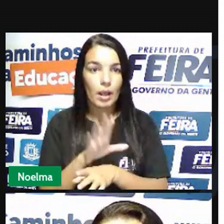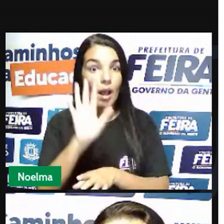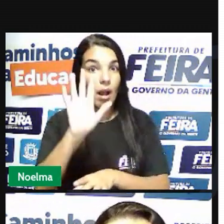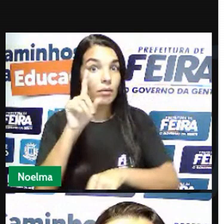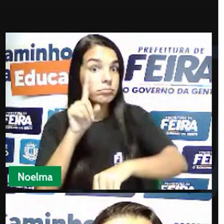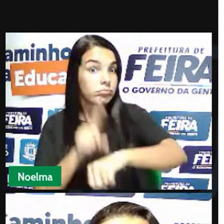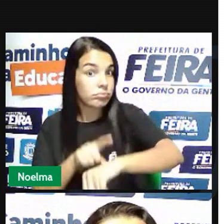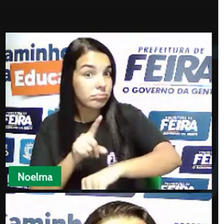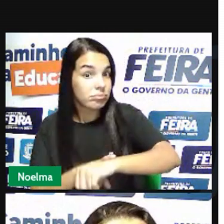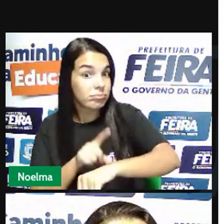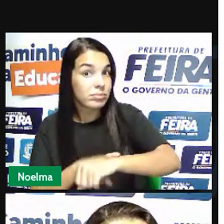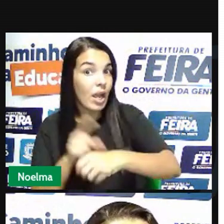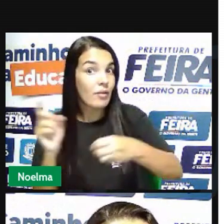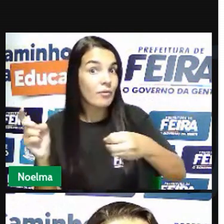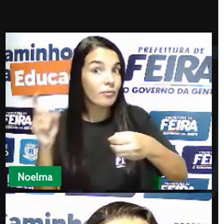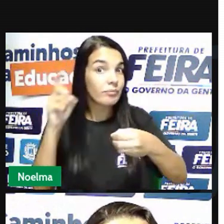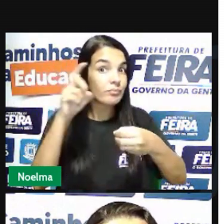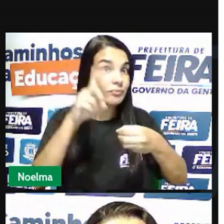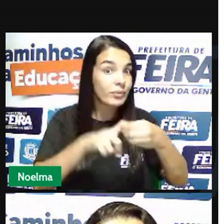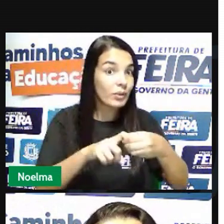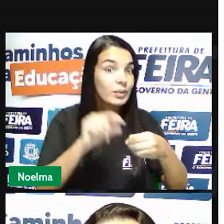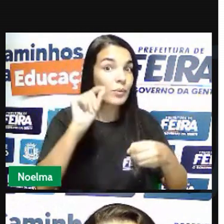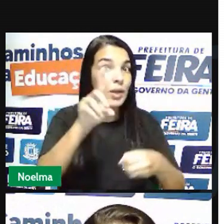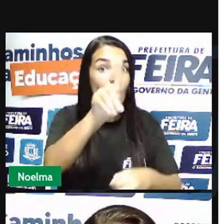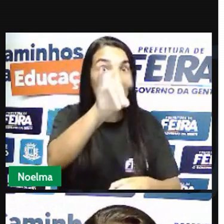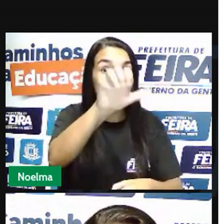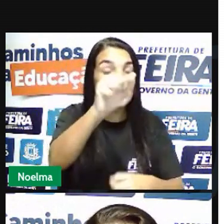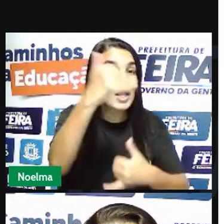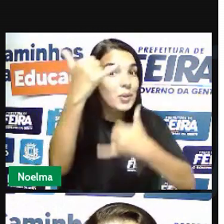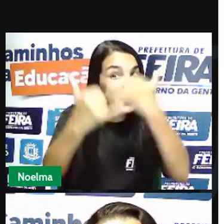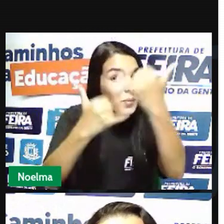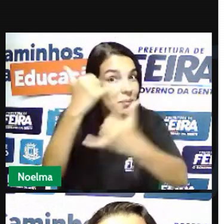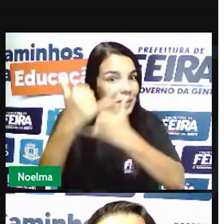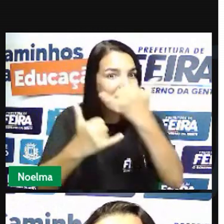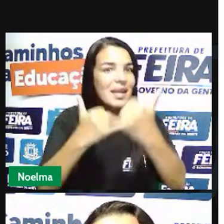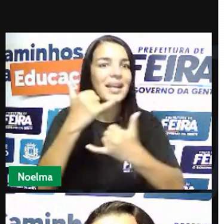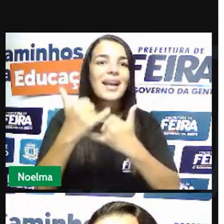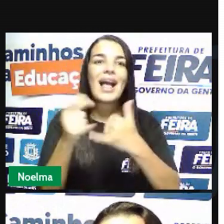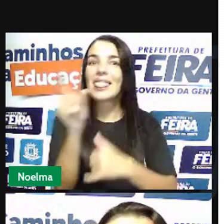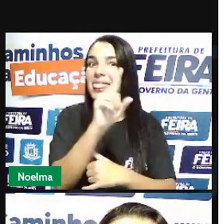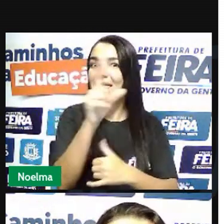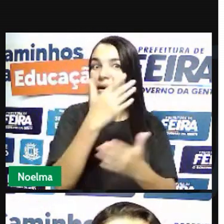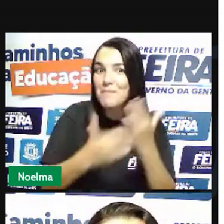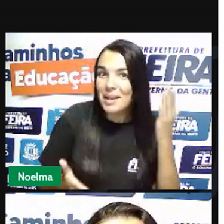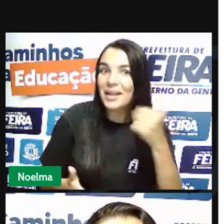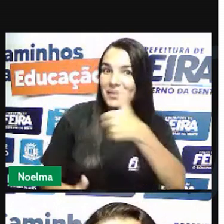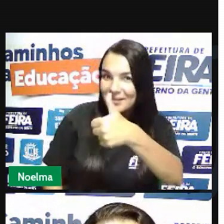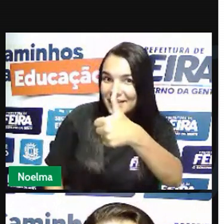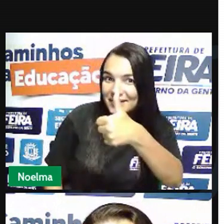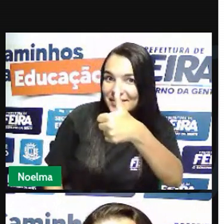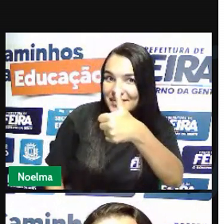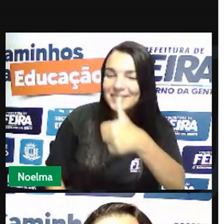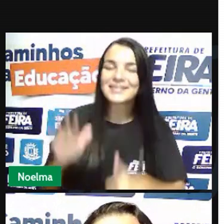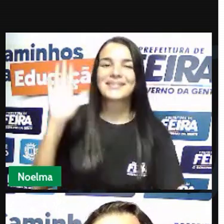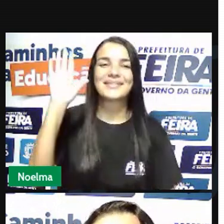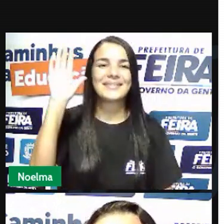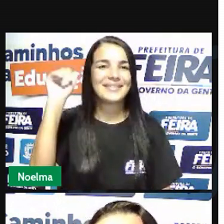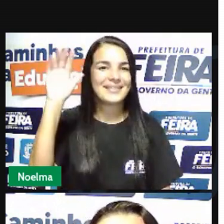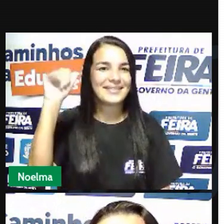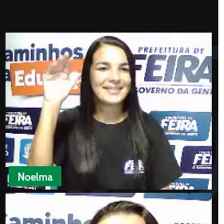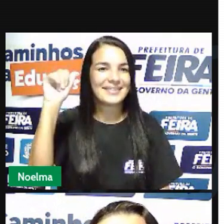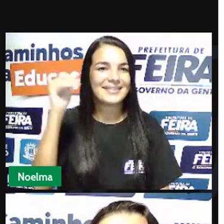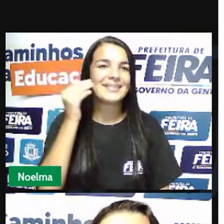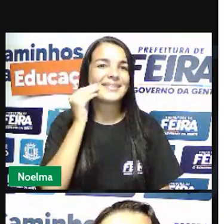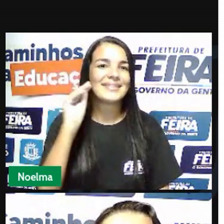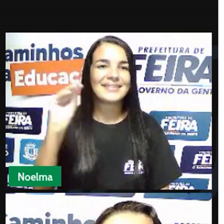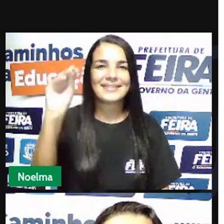a pouquinho a gente vai falar sobre o Dia do Brincar. Não percam, tá? Por nada. Um